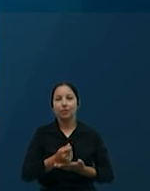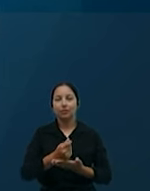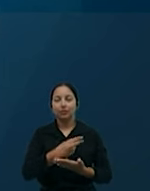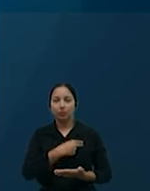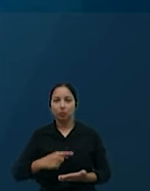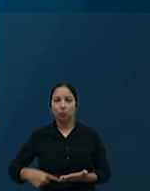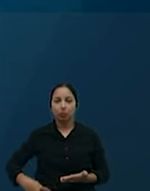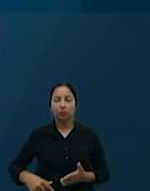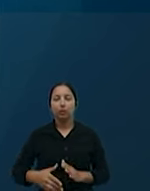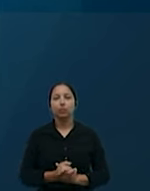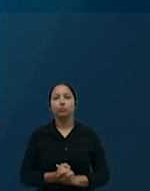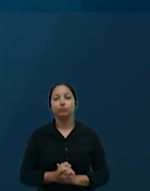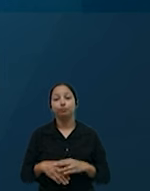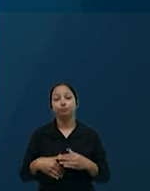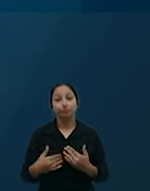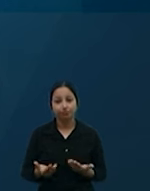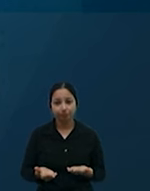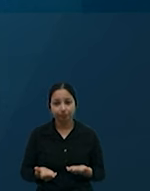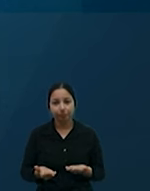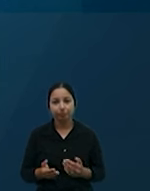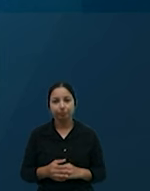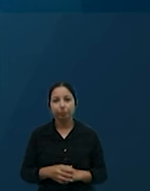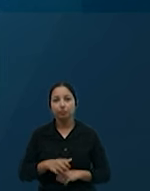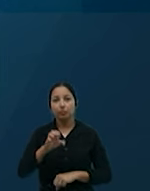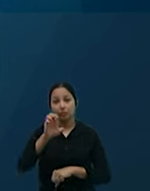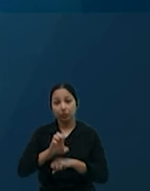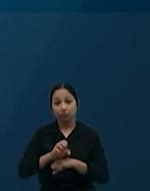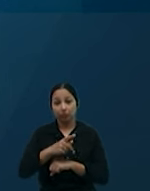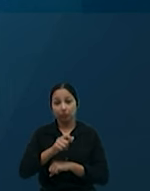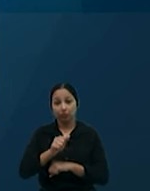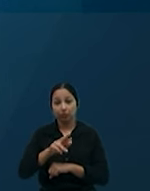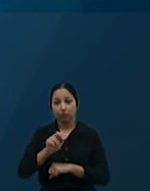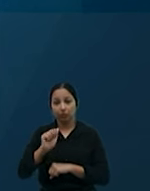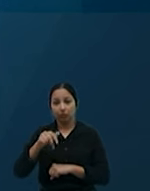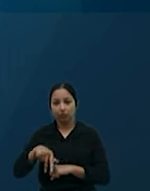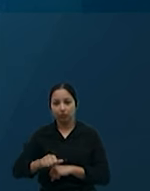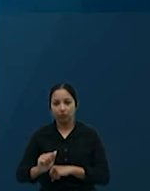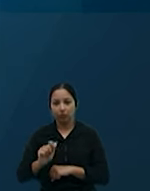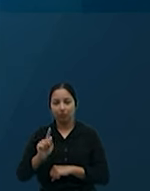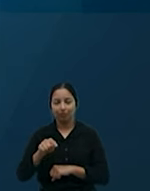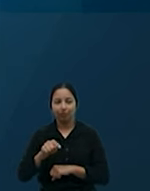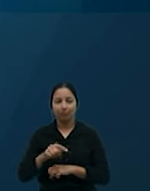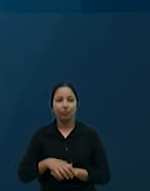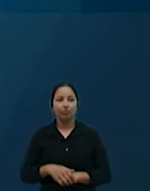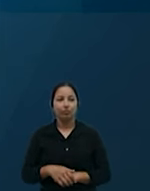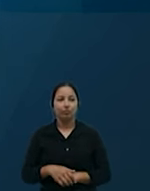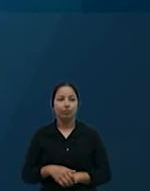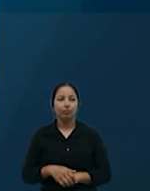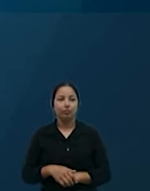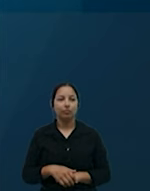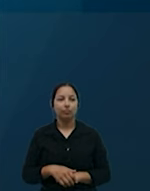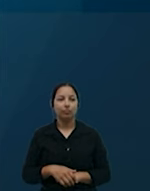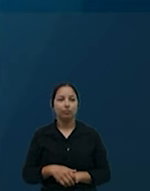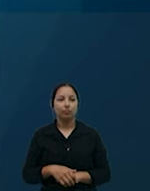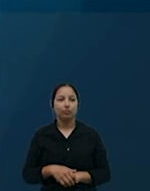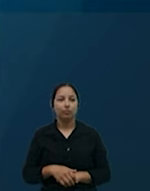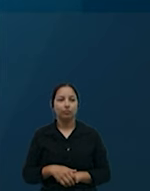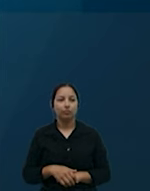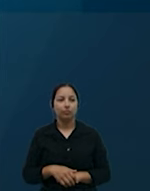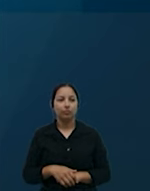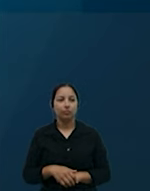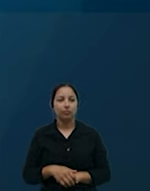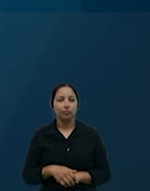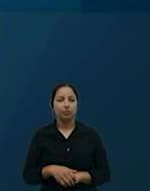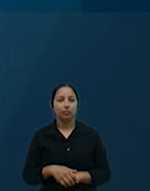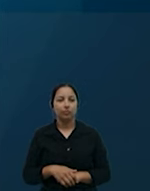aí que o Estado do Paraná, né, levantou a tese de que